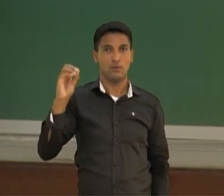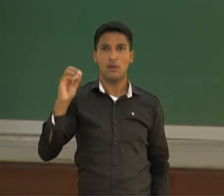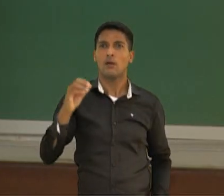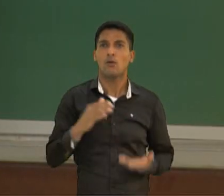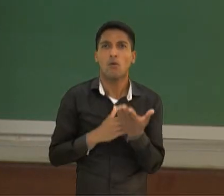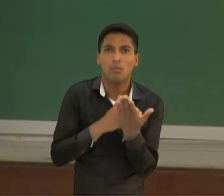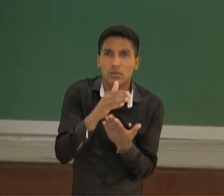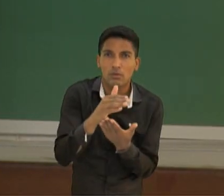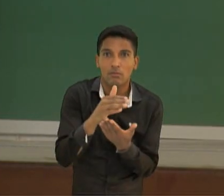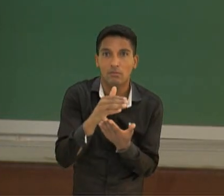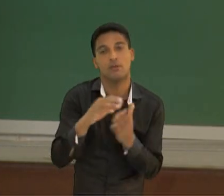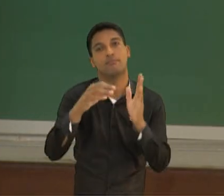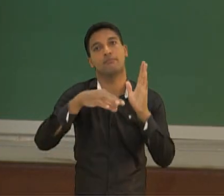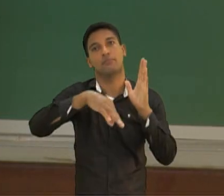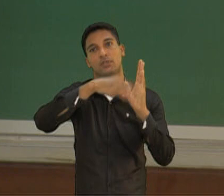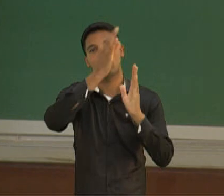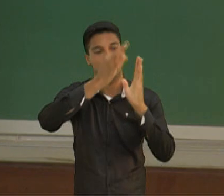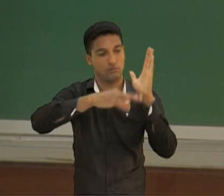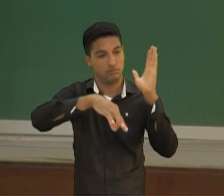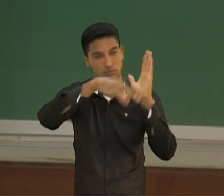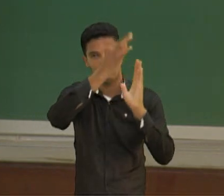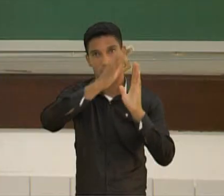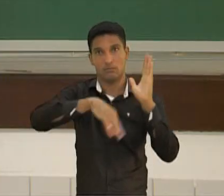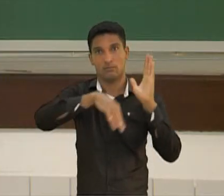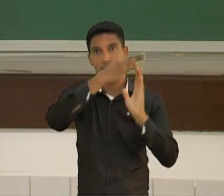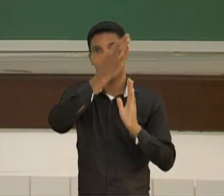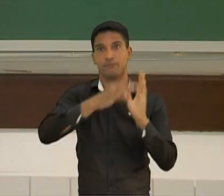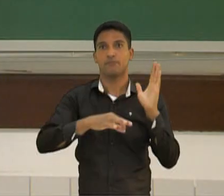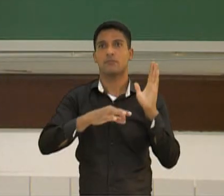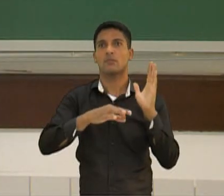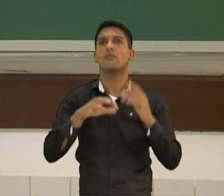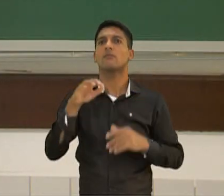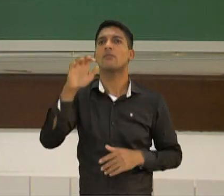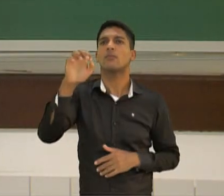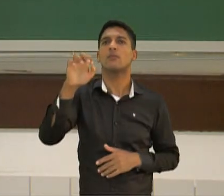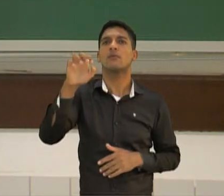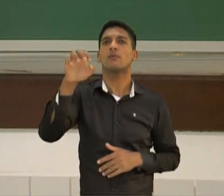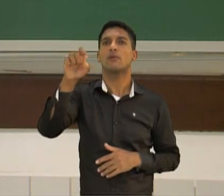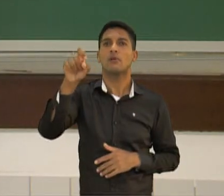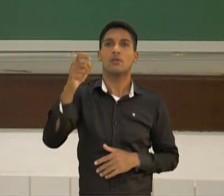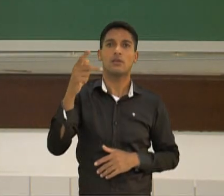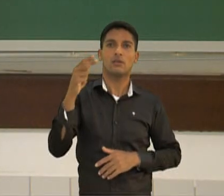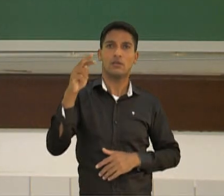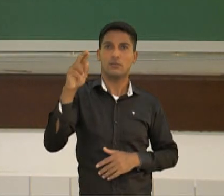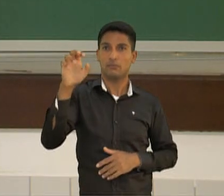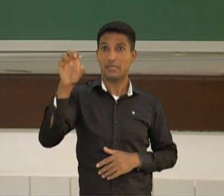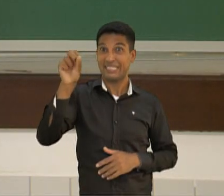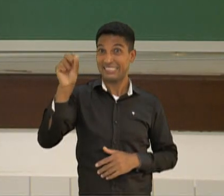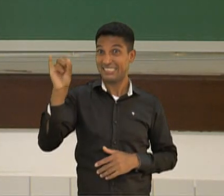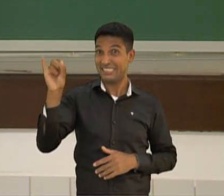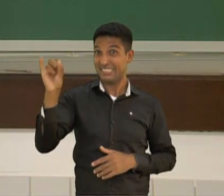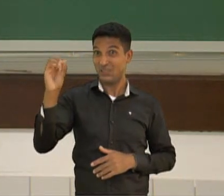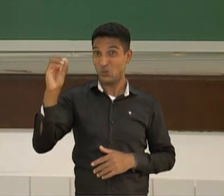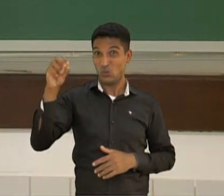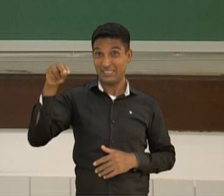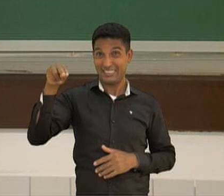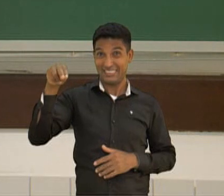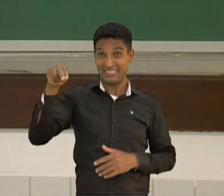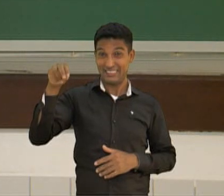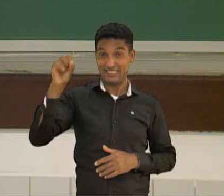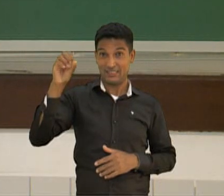O expressionismo, a palavra, gente, ela já diz sim um pouco da questão característica desse movimento. Então,